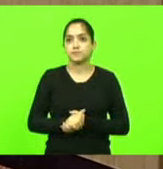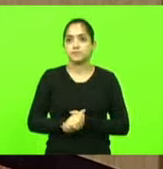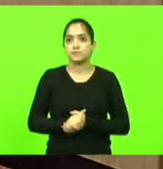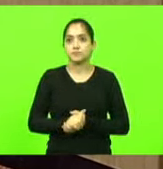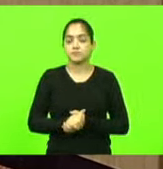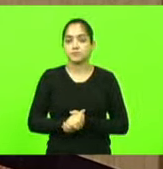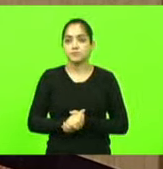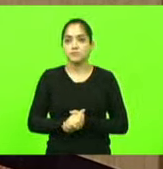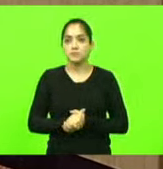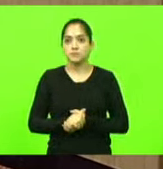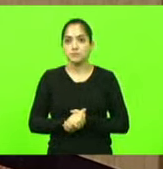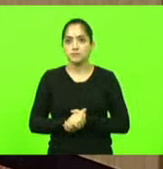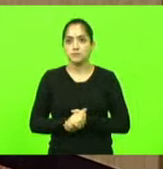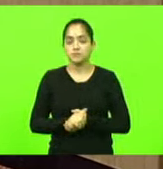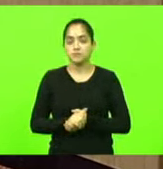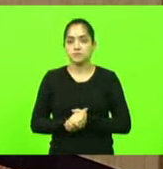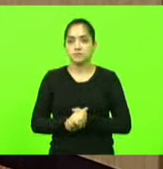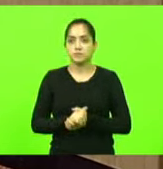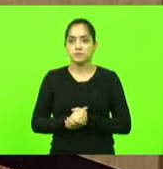Presidente.